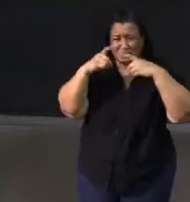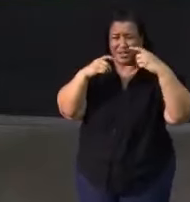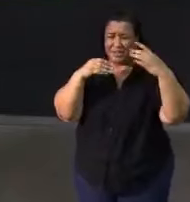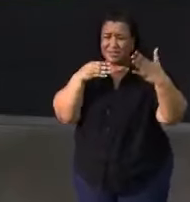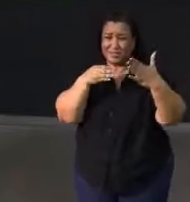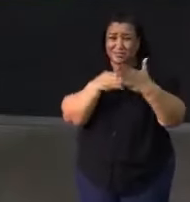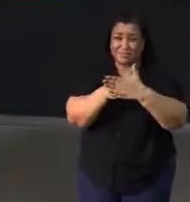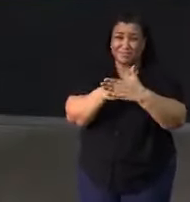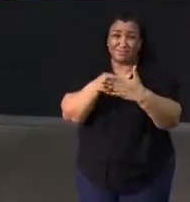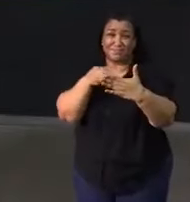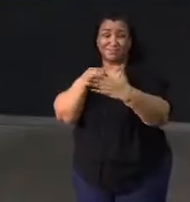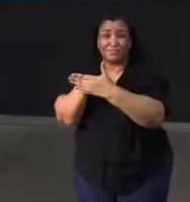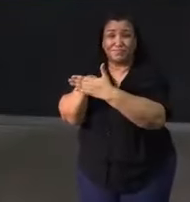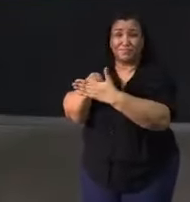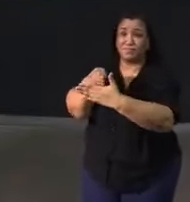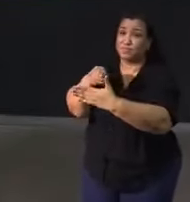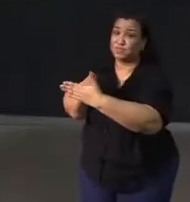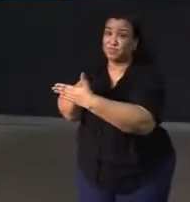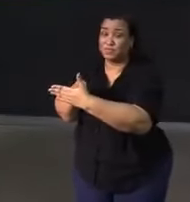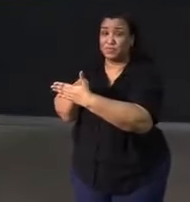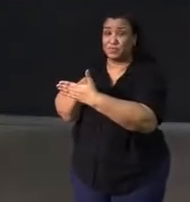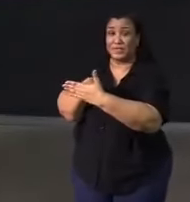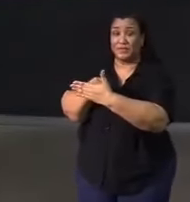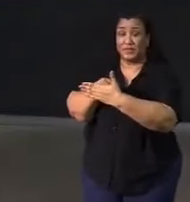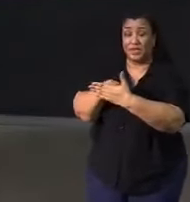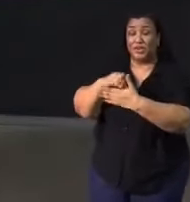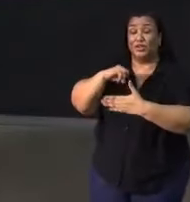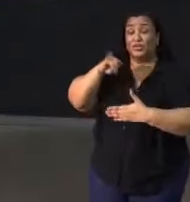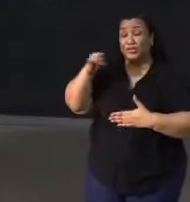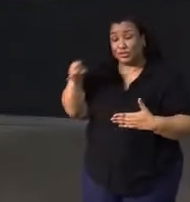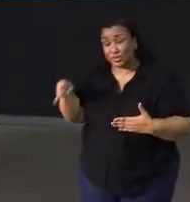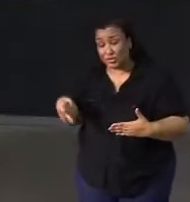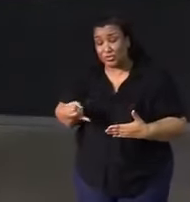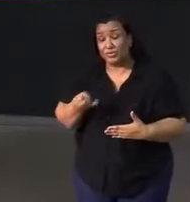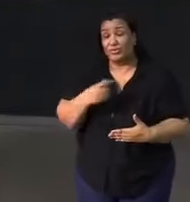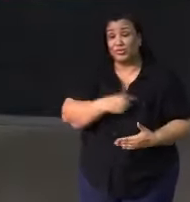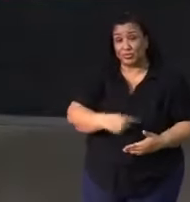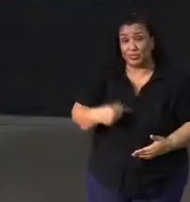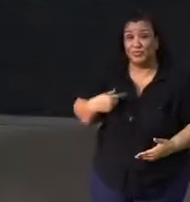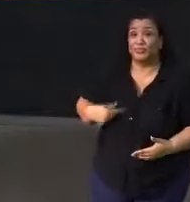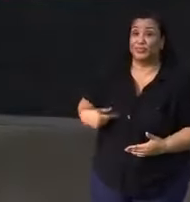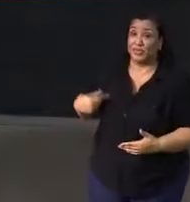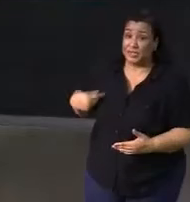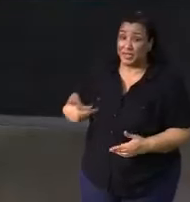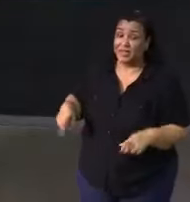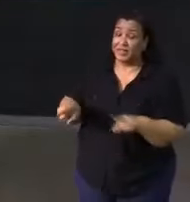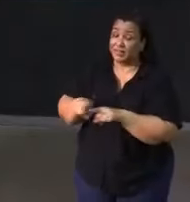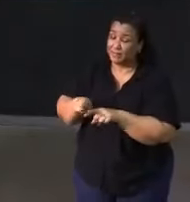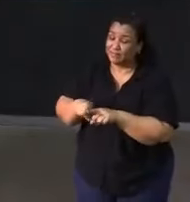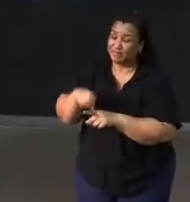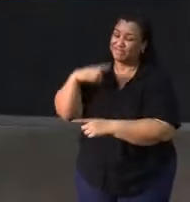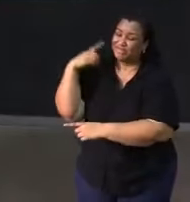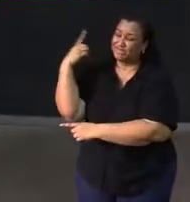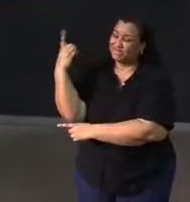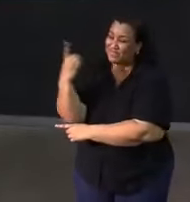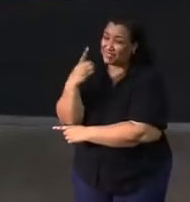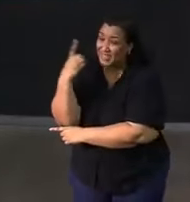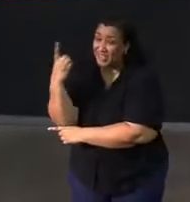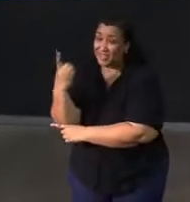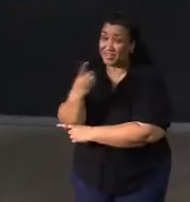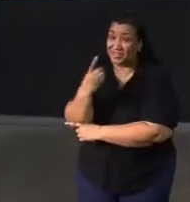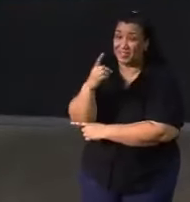obstáculos intransponíveis. Tanto José como Davi enfrentaram dias